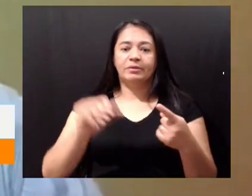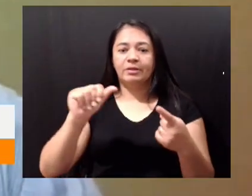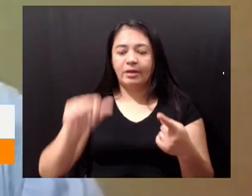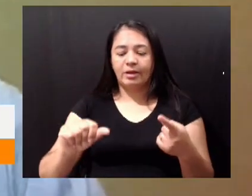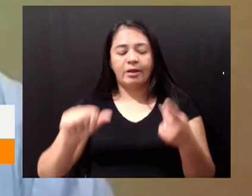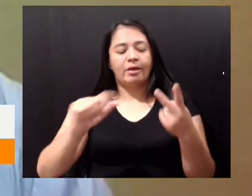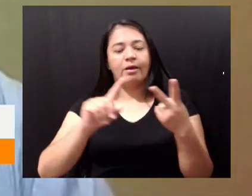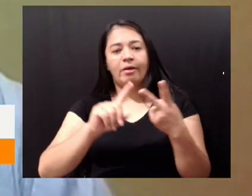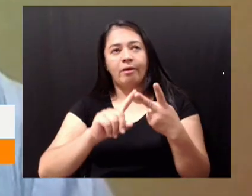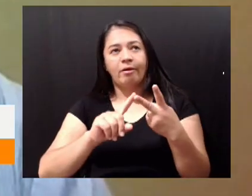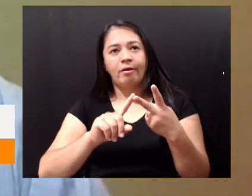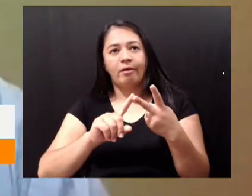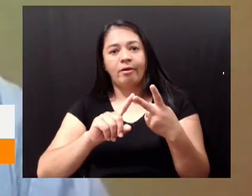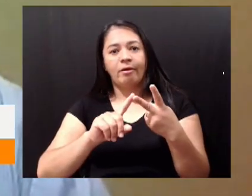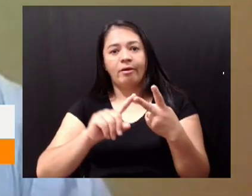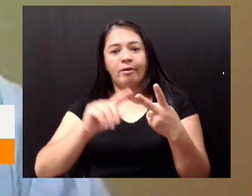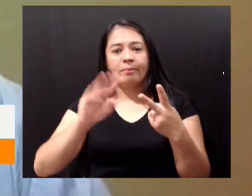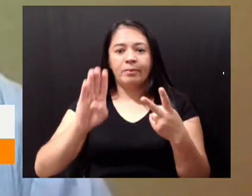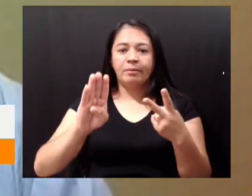qualquer forma,